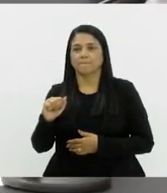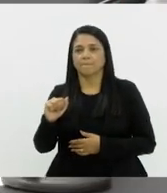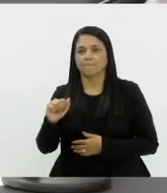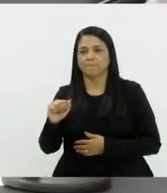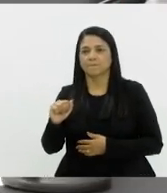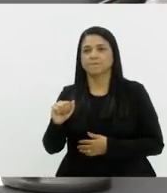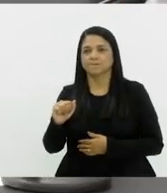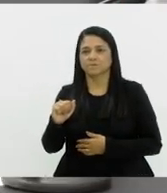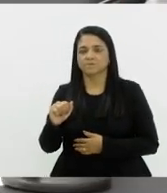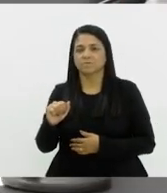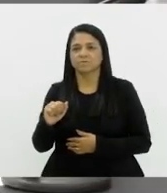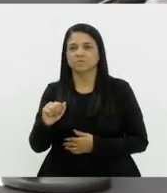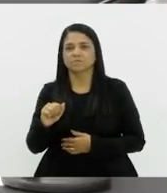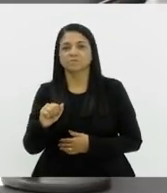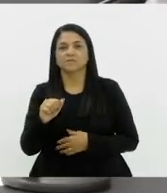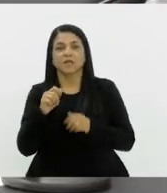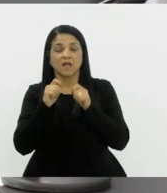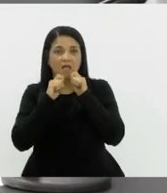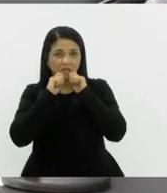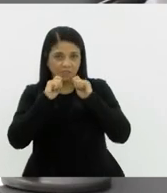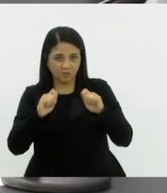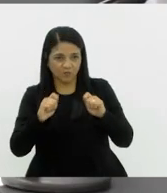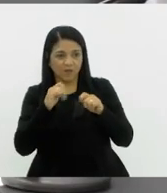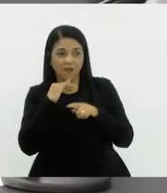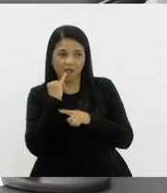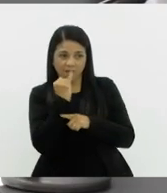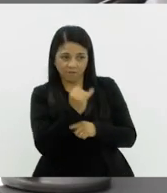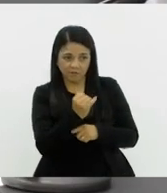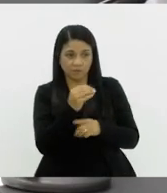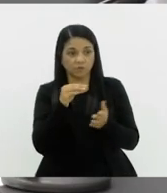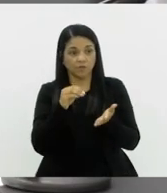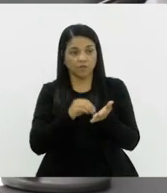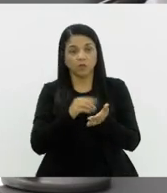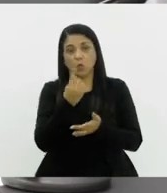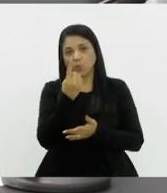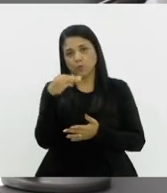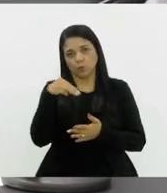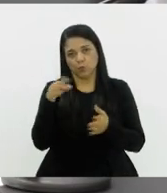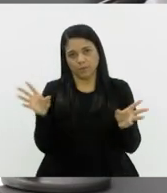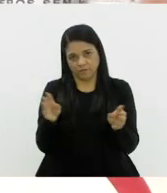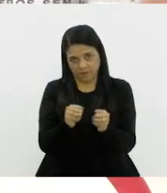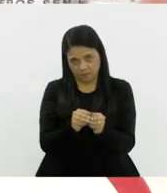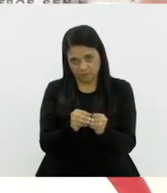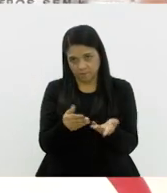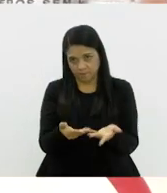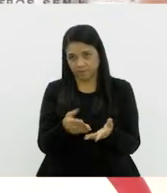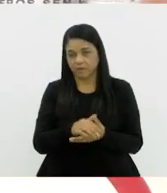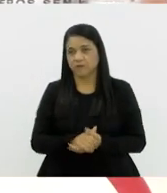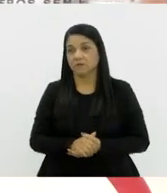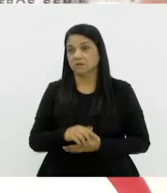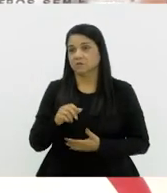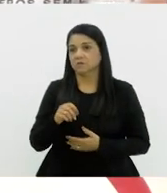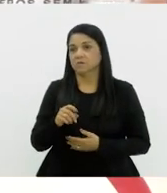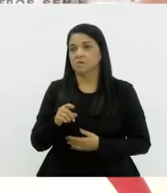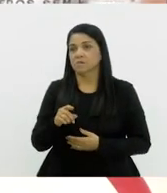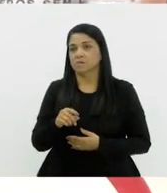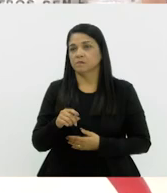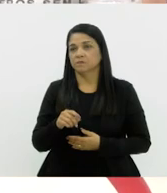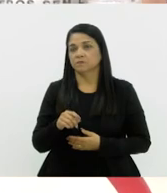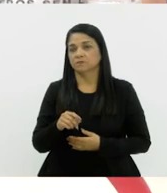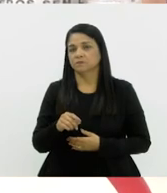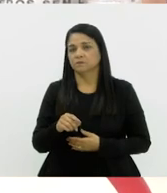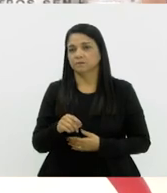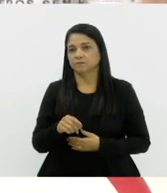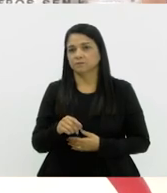por aí mesmo? Tá bom. A nossa assessoria vai avisar quando faltar um minuto. Com um então, cartãozinho. Senhora Cíntia, senhora, por favor, coloque seu nome completo. Agora, nessa